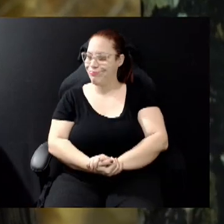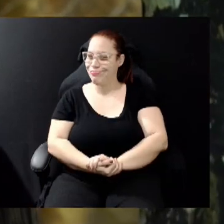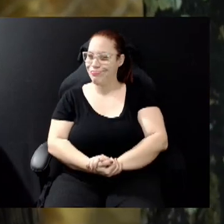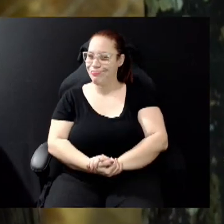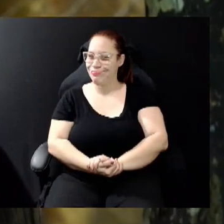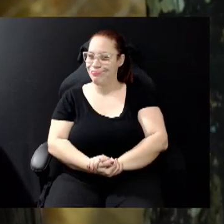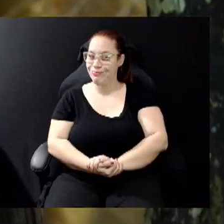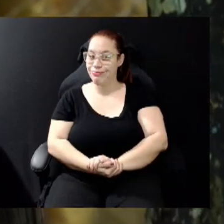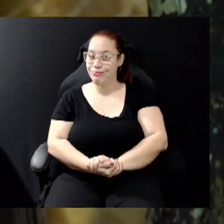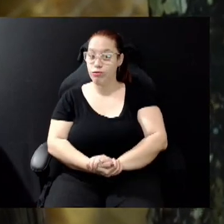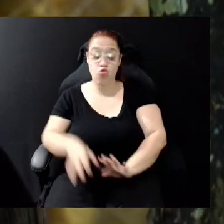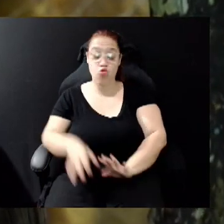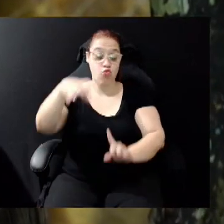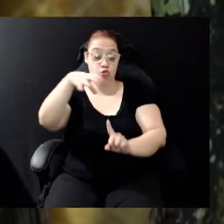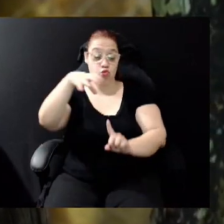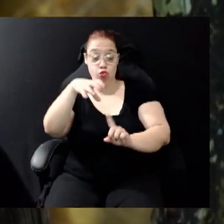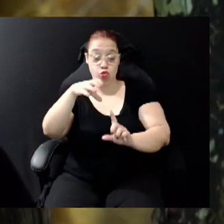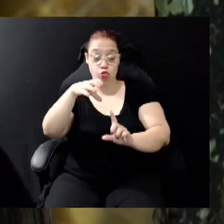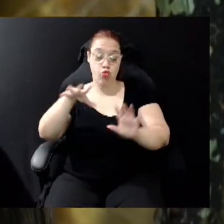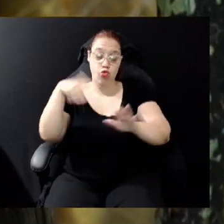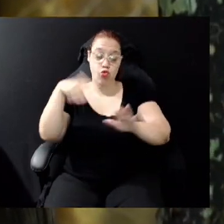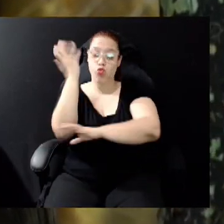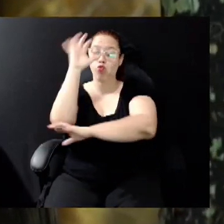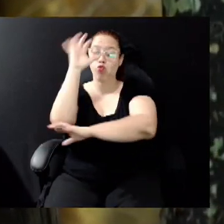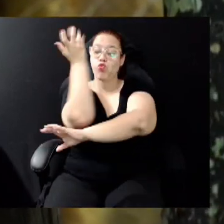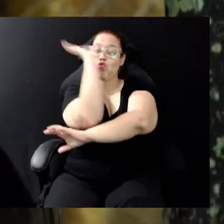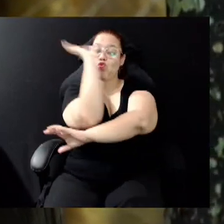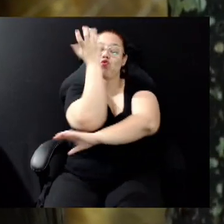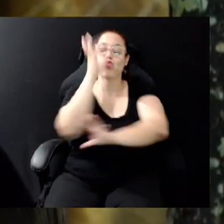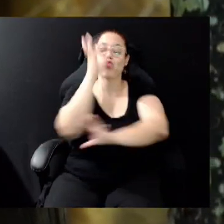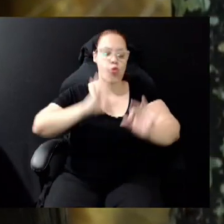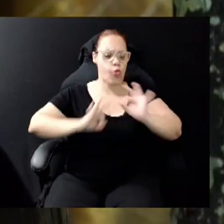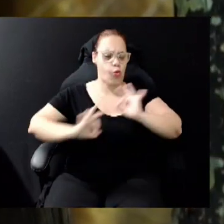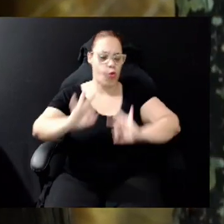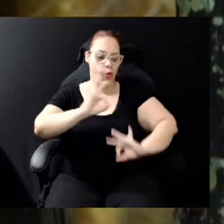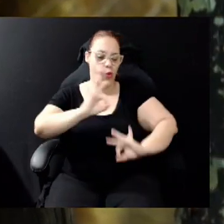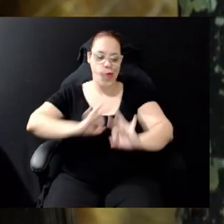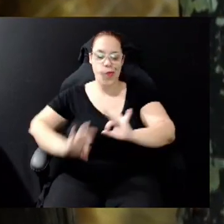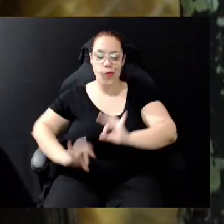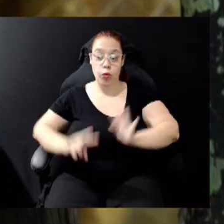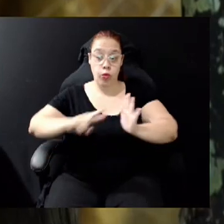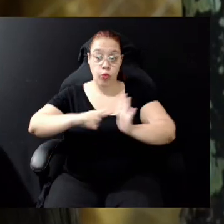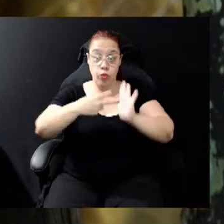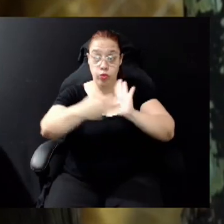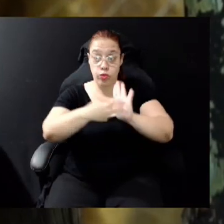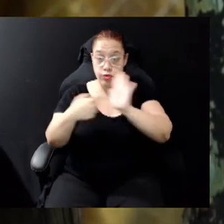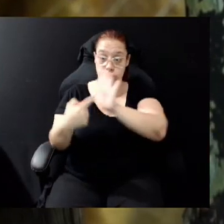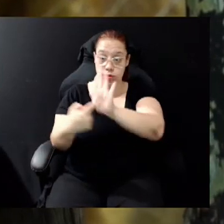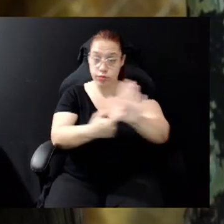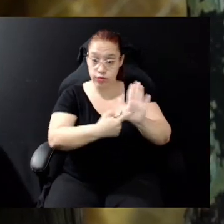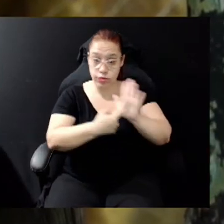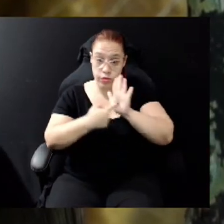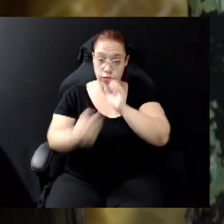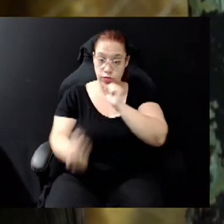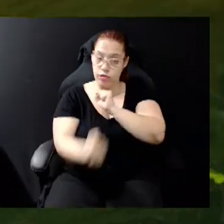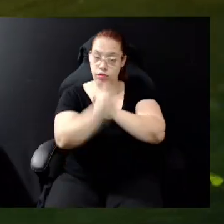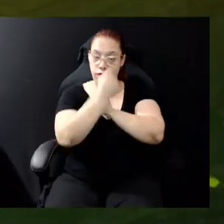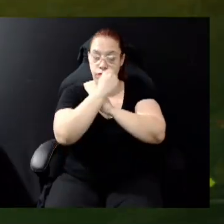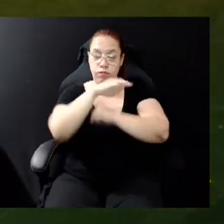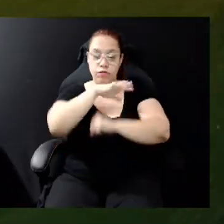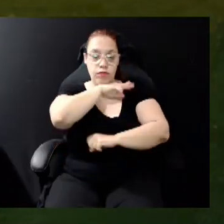Rainha das florestas brasileiras, a onça-pintada se tornou símbolo de campanhas pela preservação da